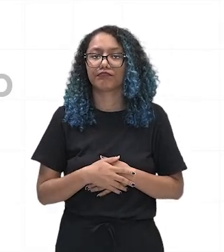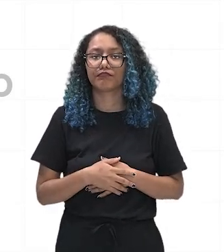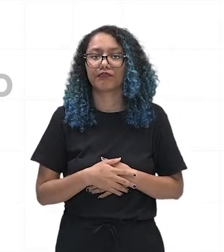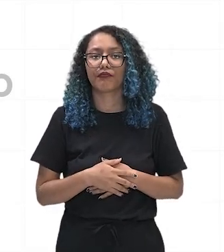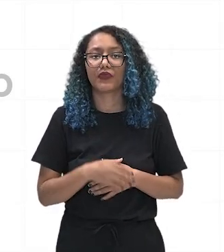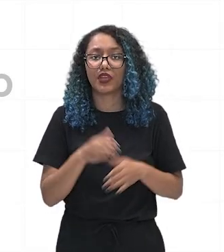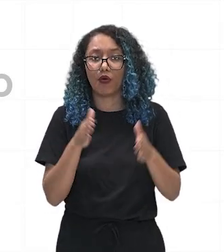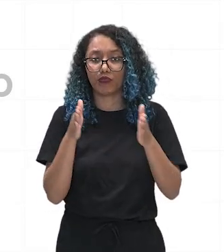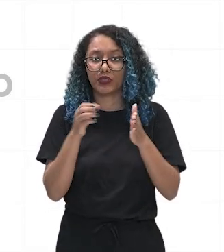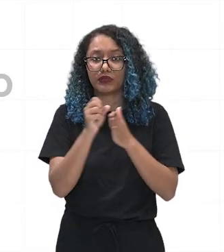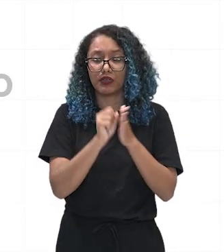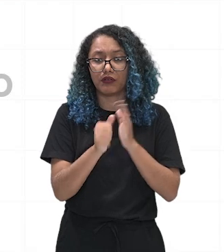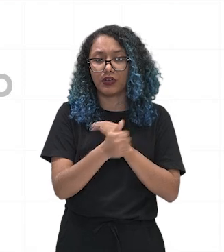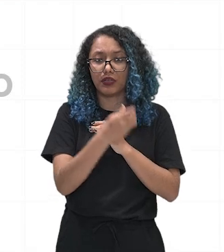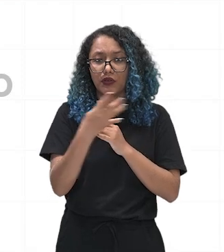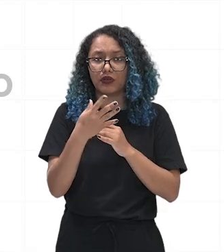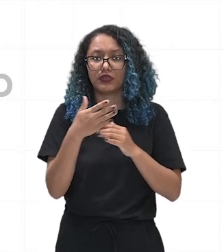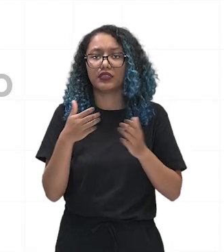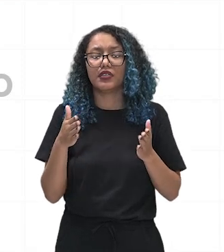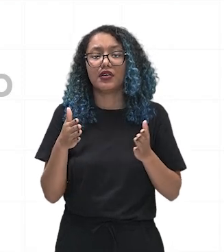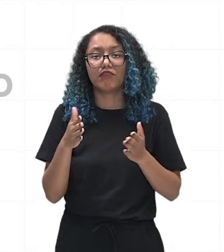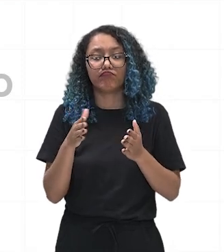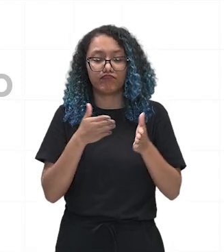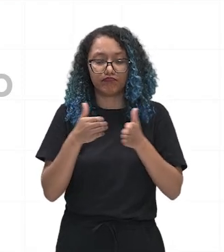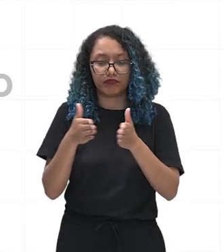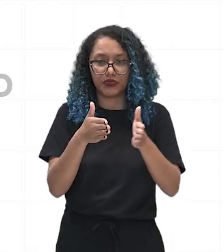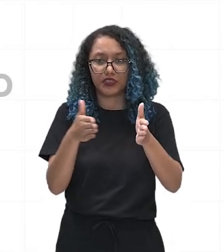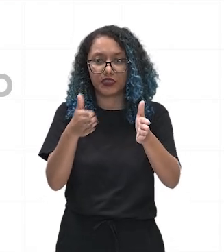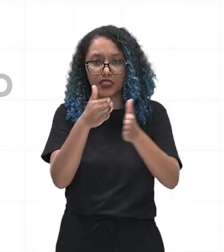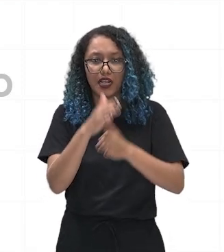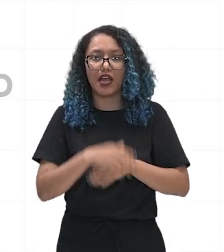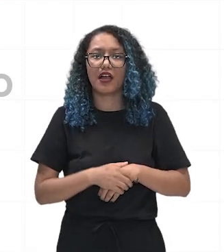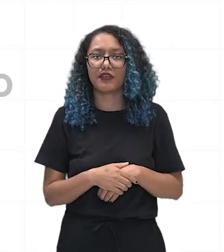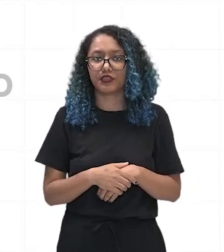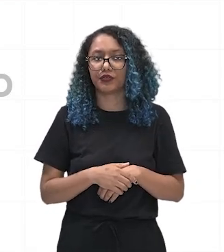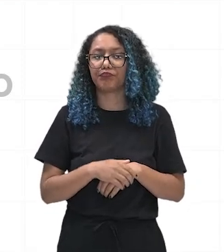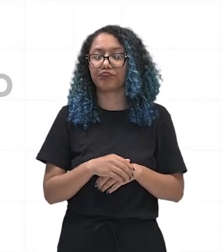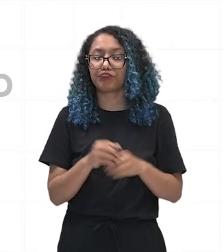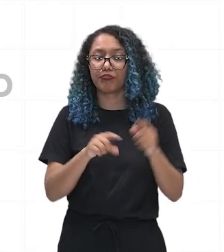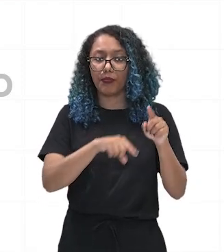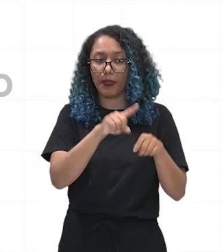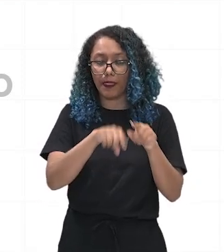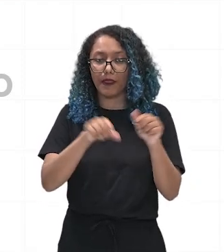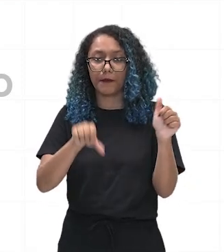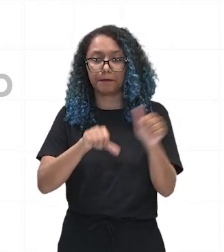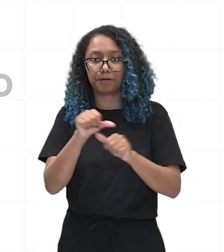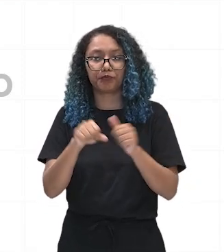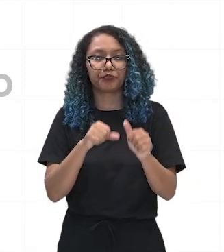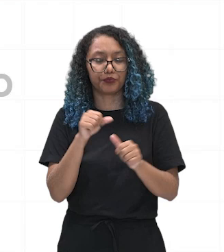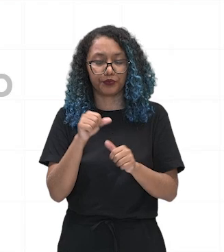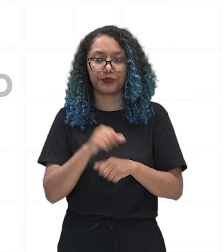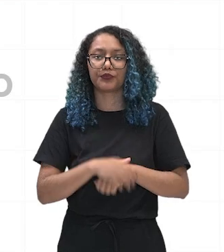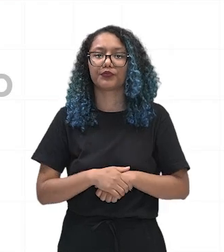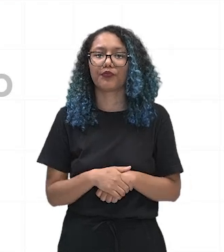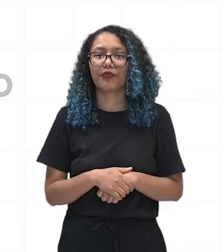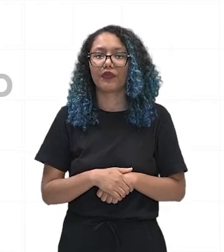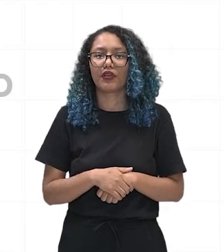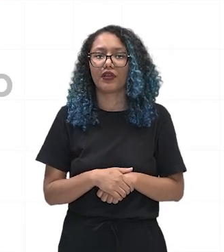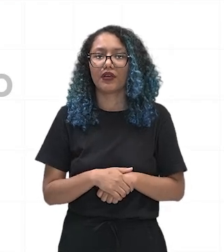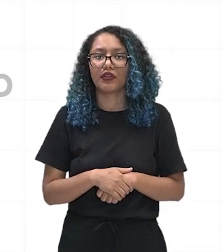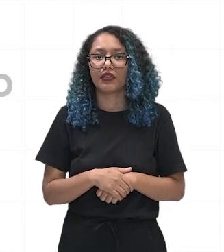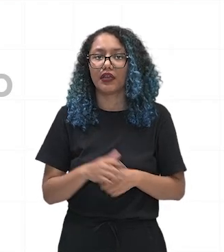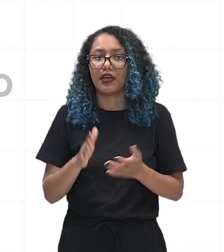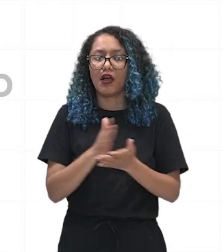tinham estradas especiais para trocar coisas importantes. Essas estradas eram como